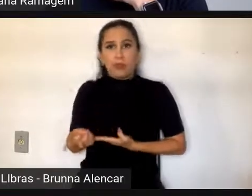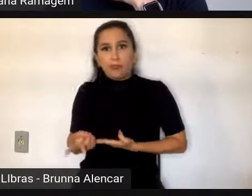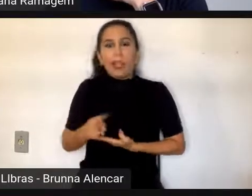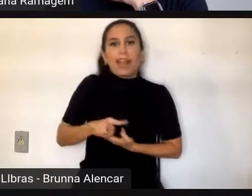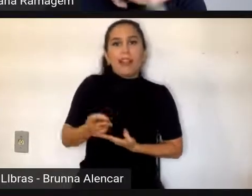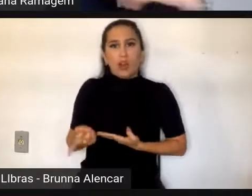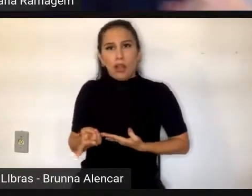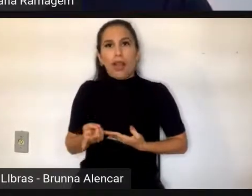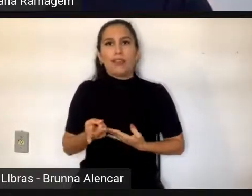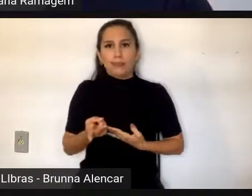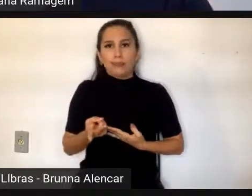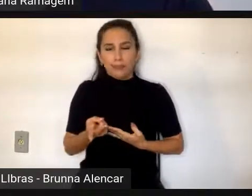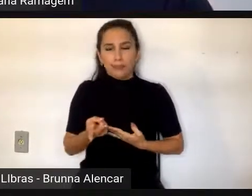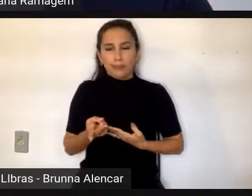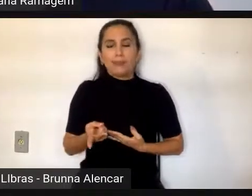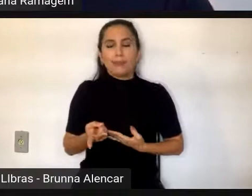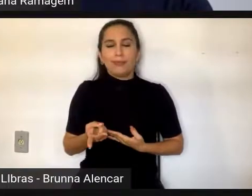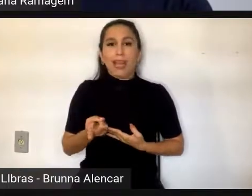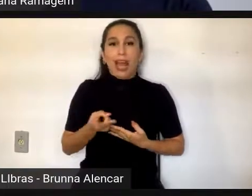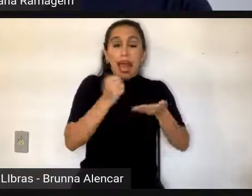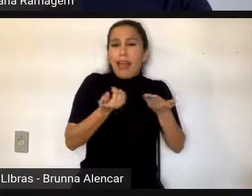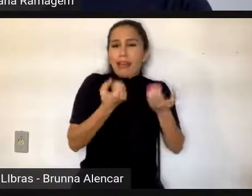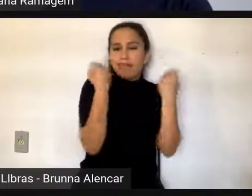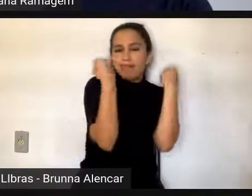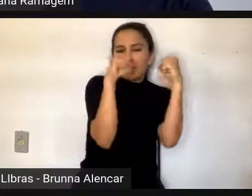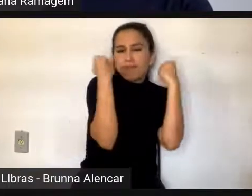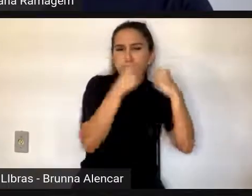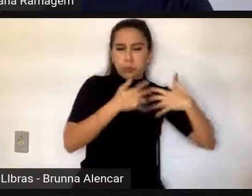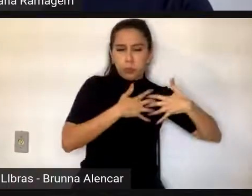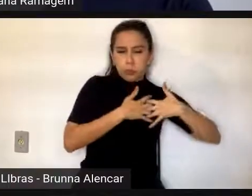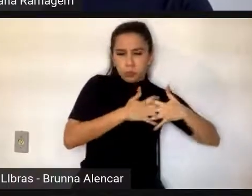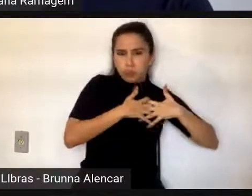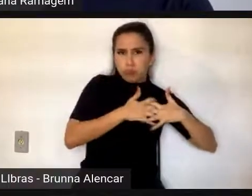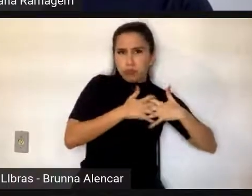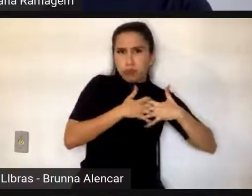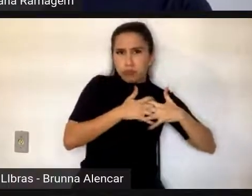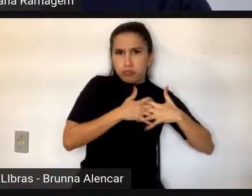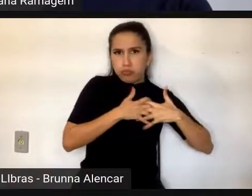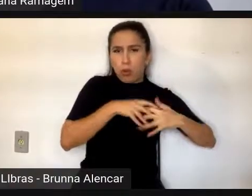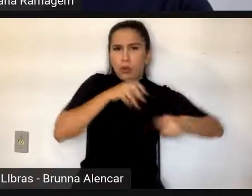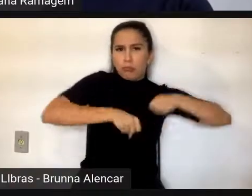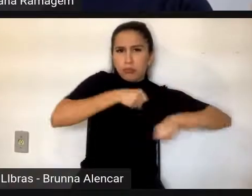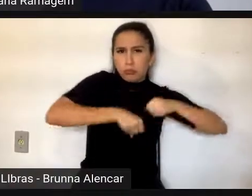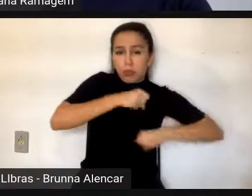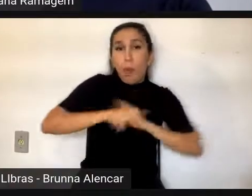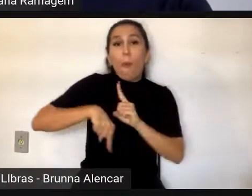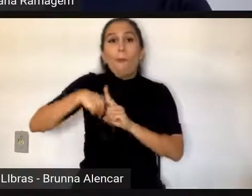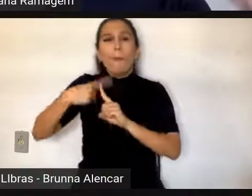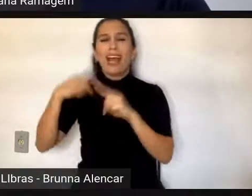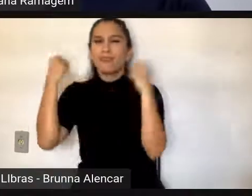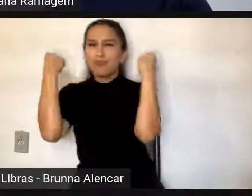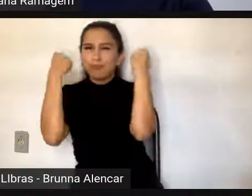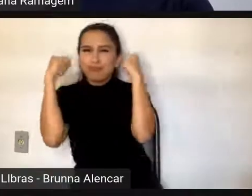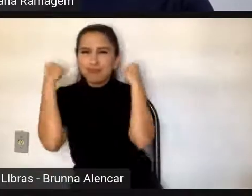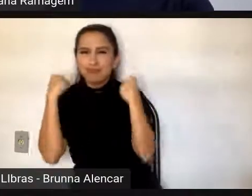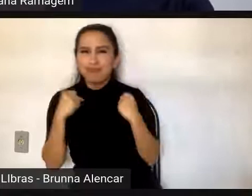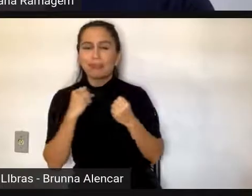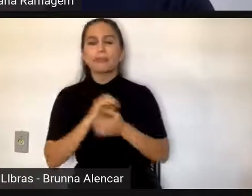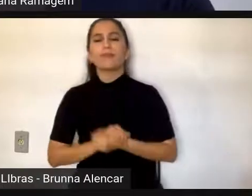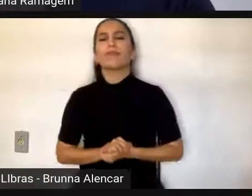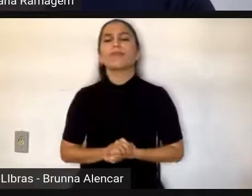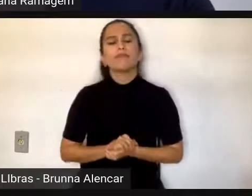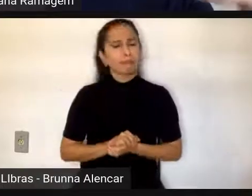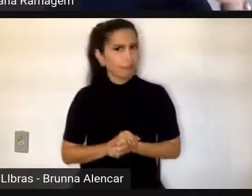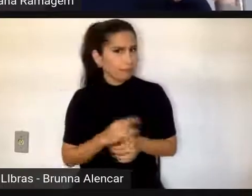musculação. Falando em atividade física, uma coisa que a pandemia trouxe com muita força foram os aplicativos,